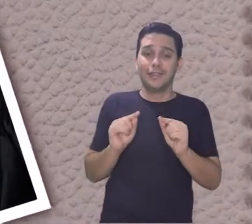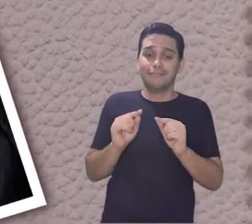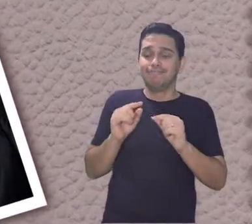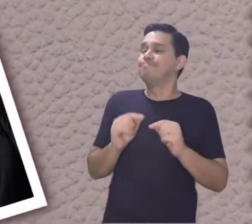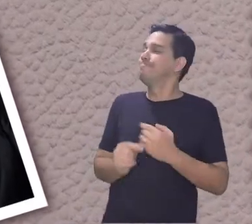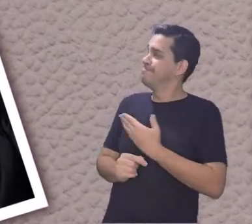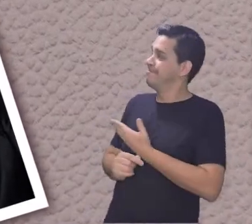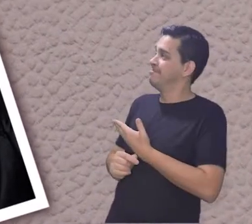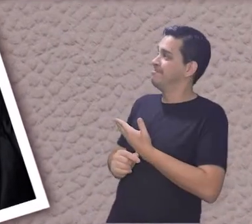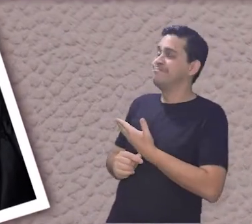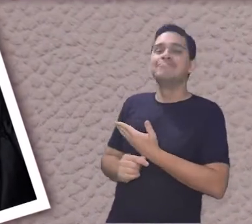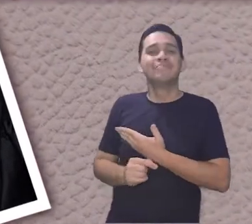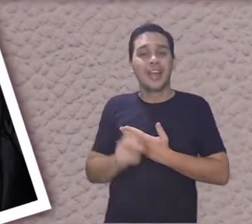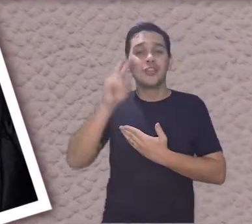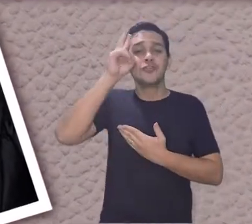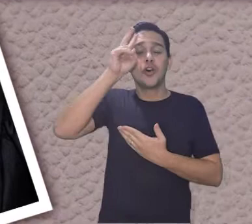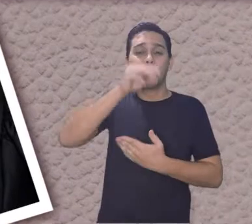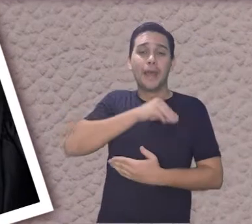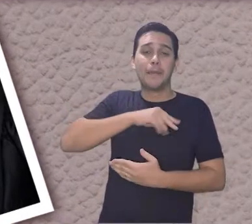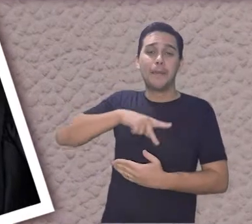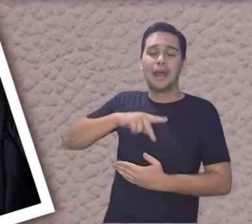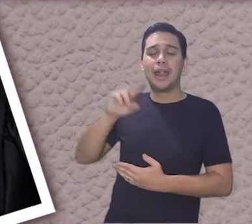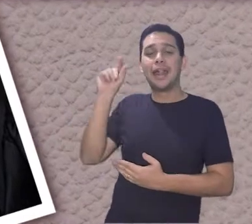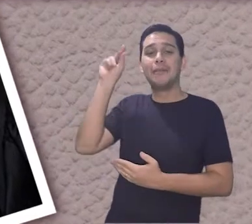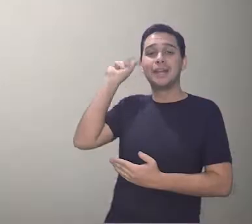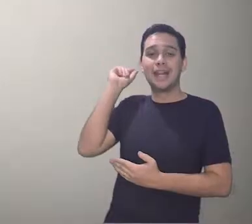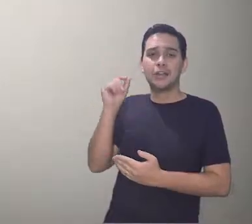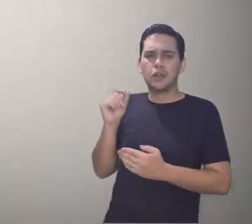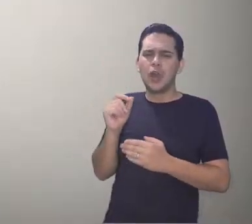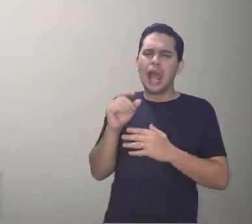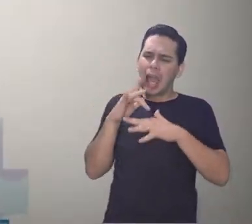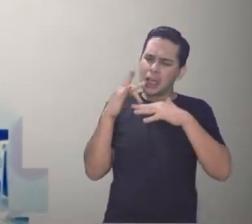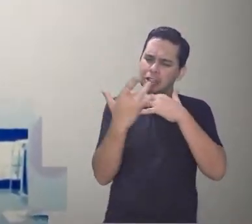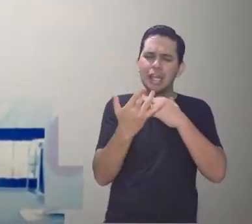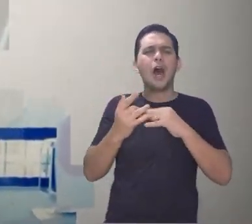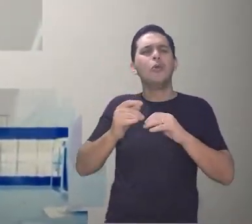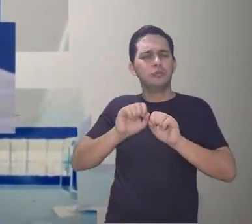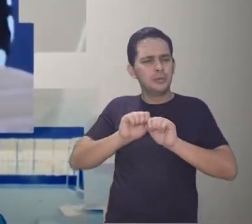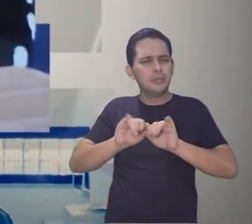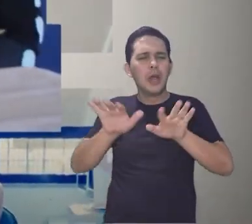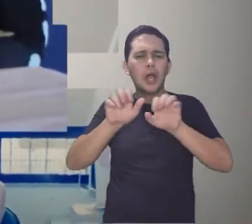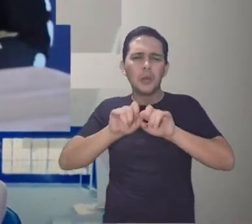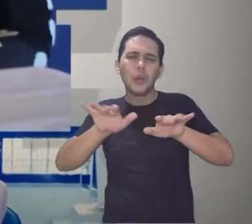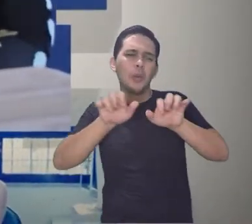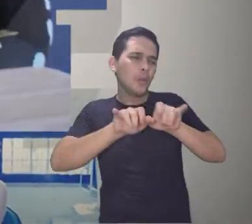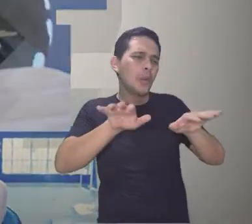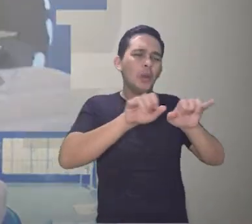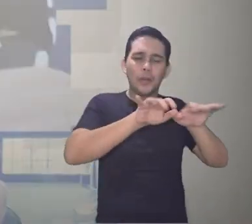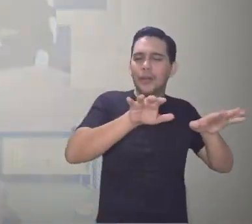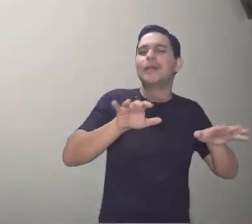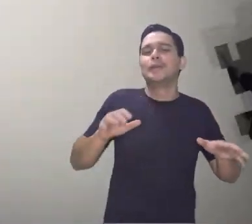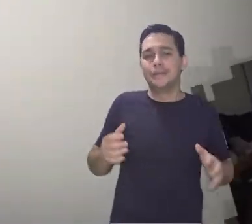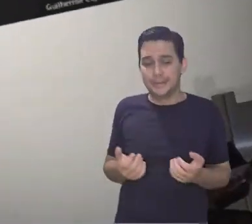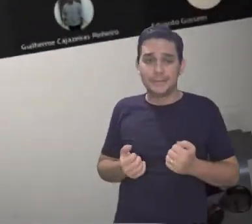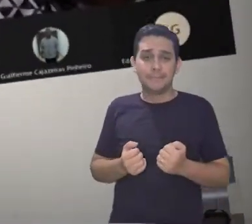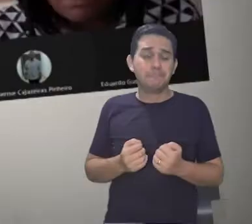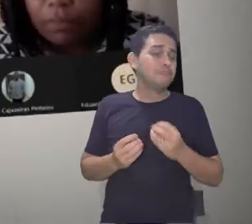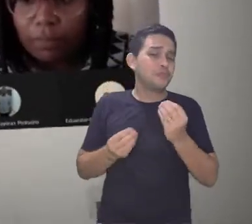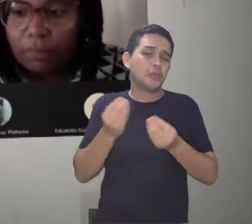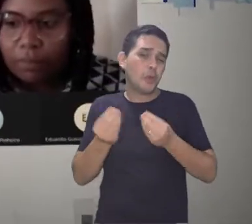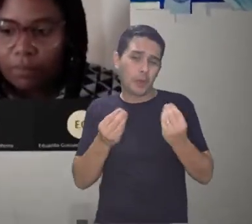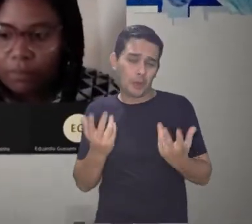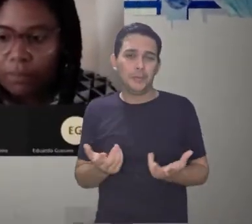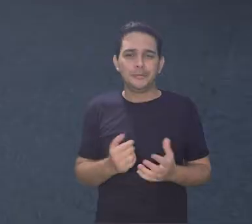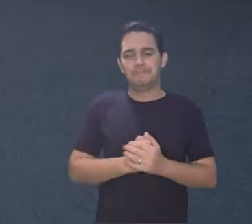das publicações que resgatam a história do Ministério Público do Estado do Rio de Janeiro, com a exibição de arquivos do Centro de Memória da